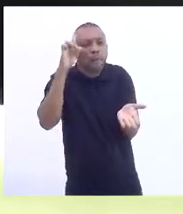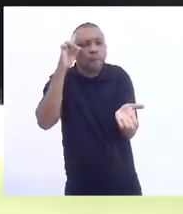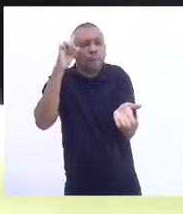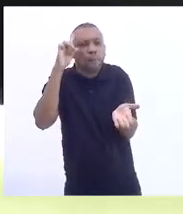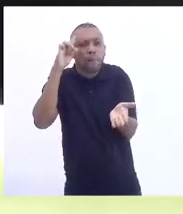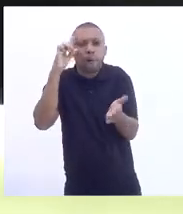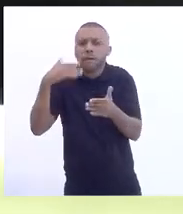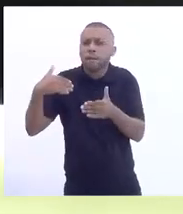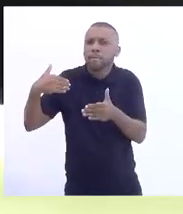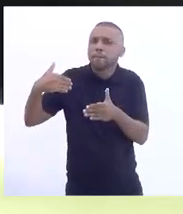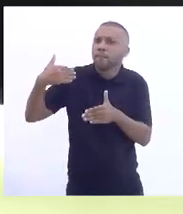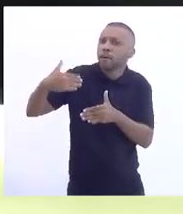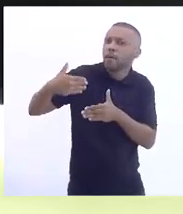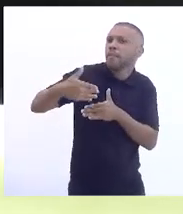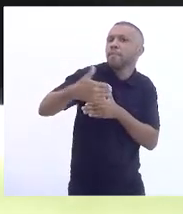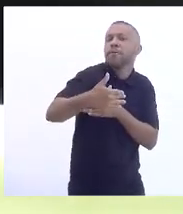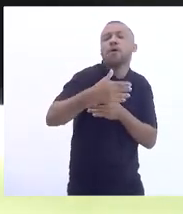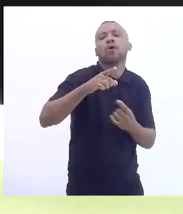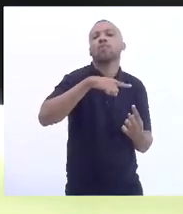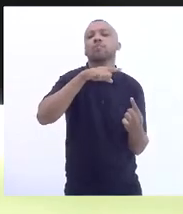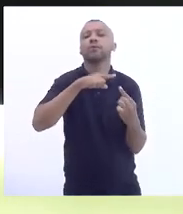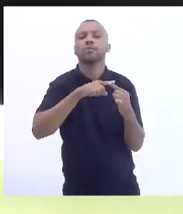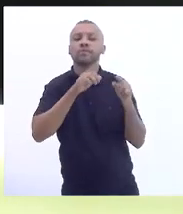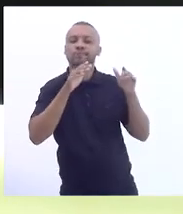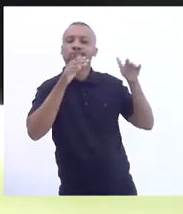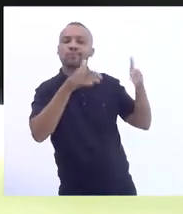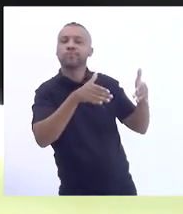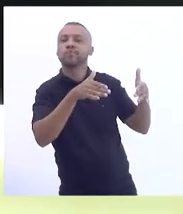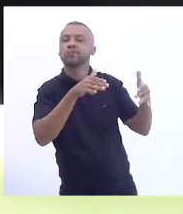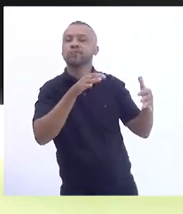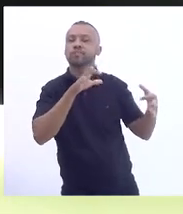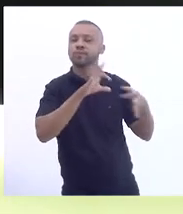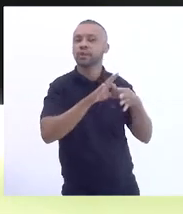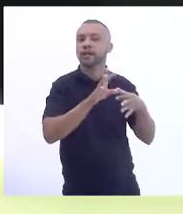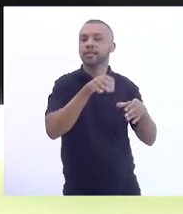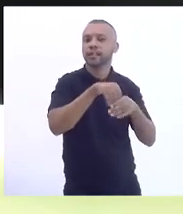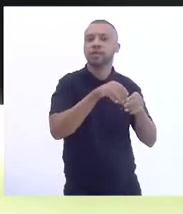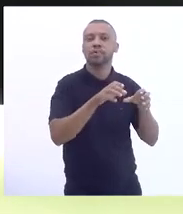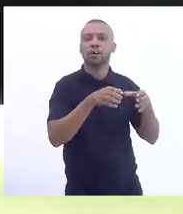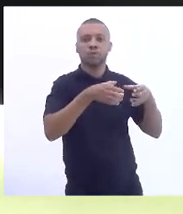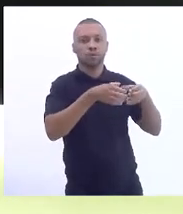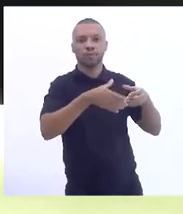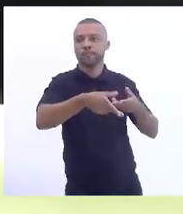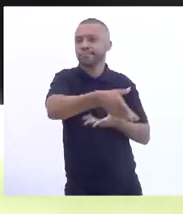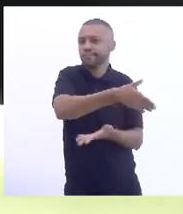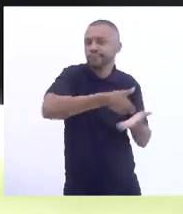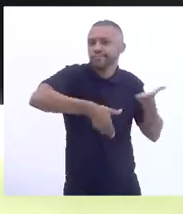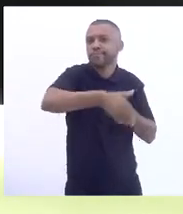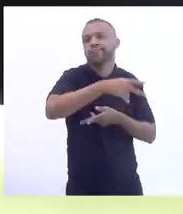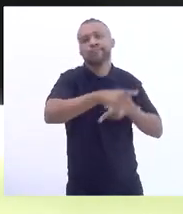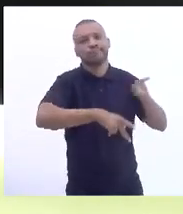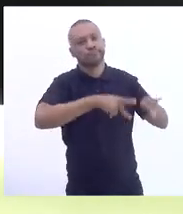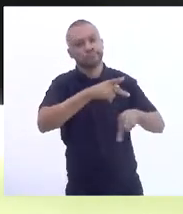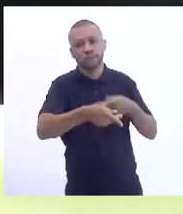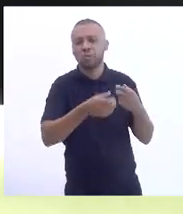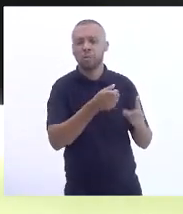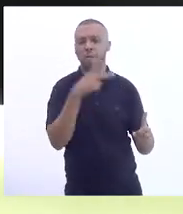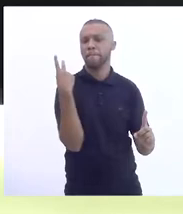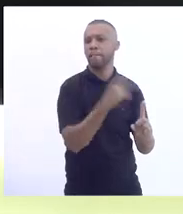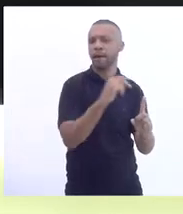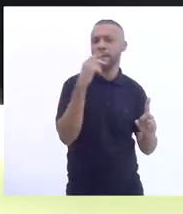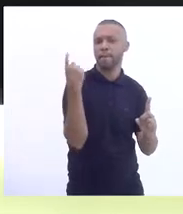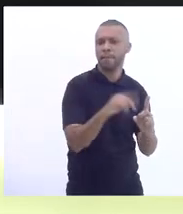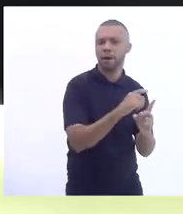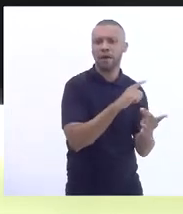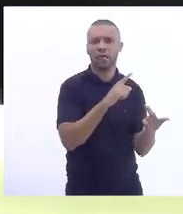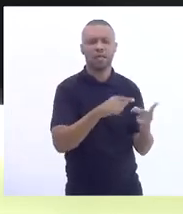na ação de proximidade é com a comunidade com a população seja violência física violência